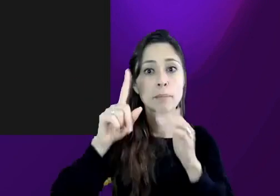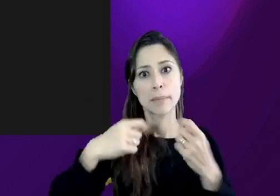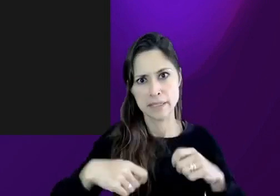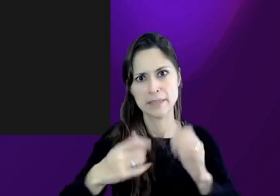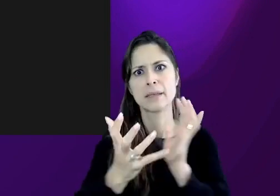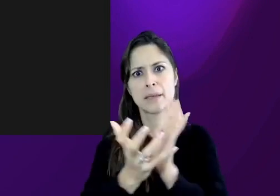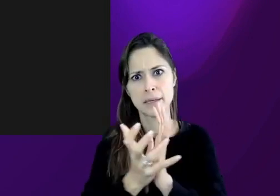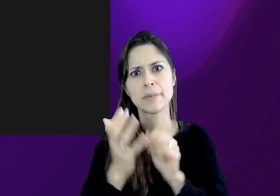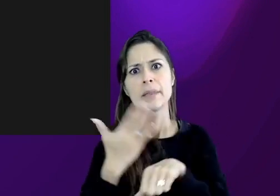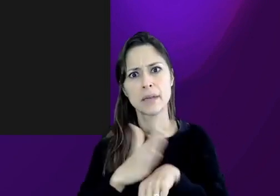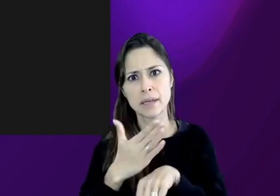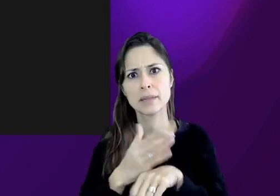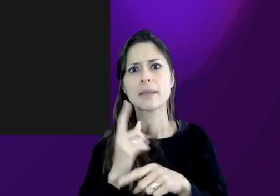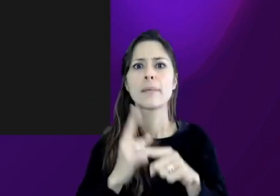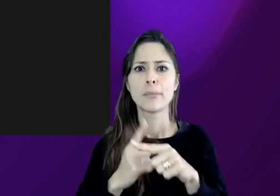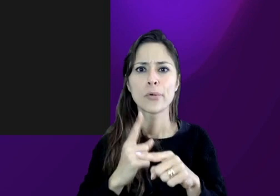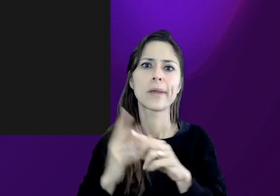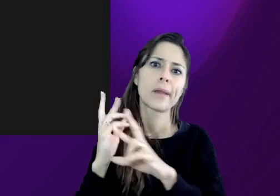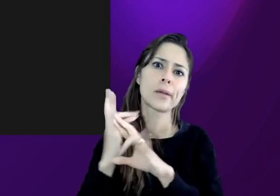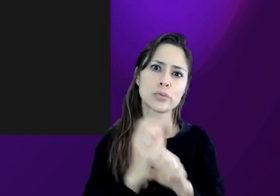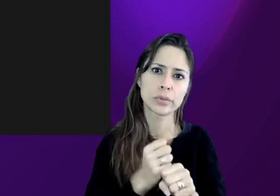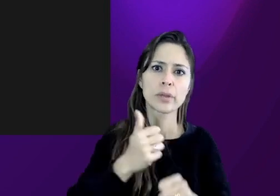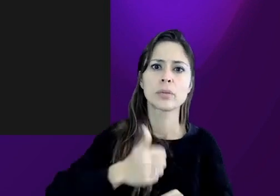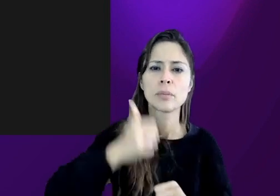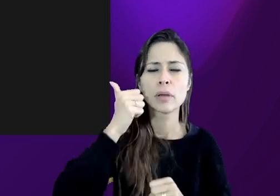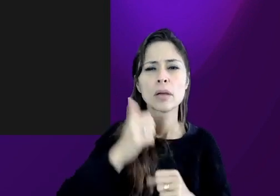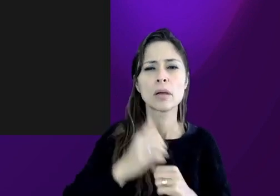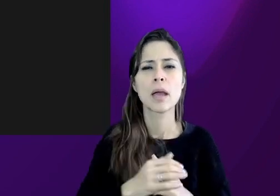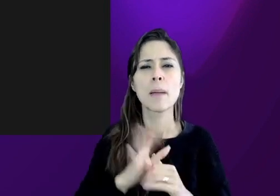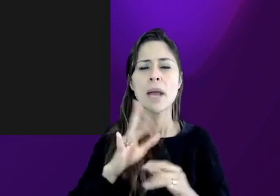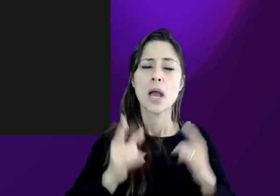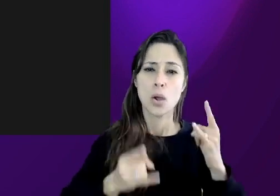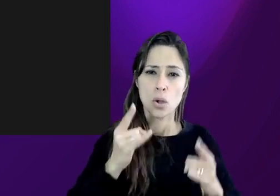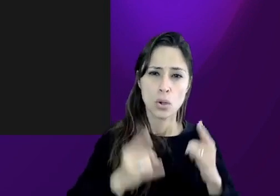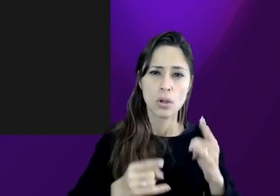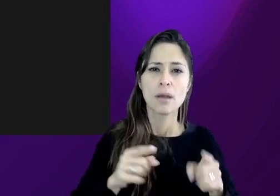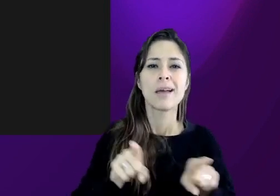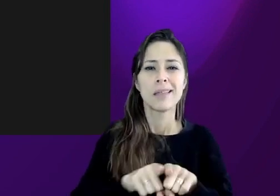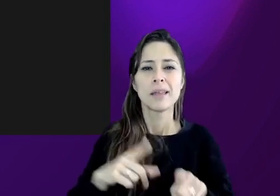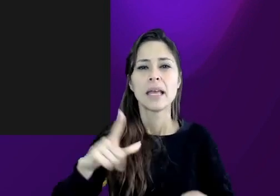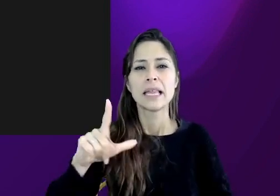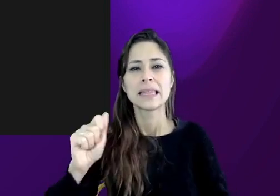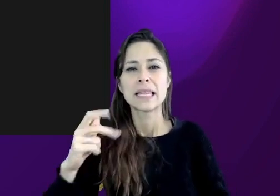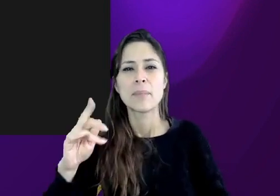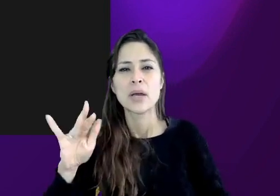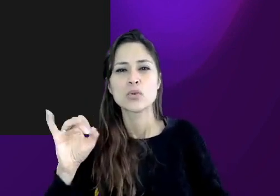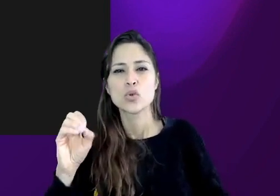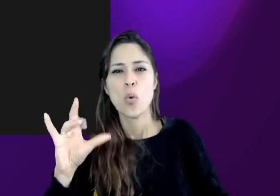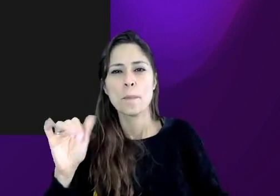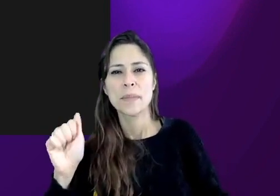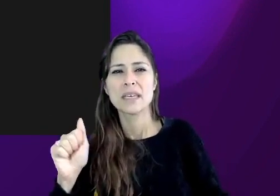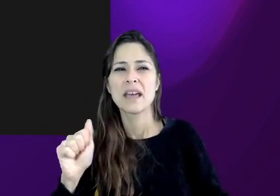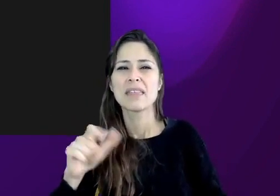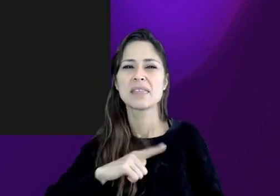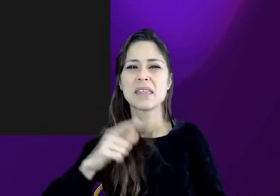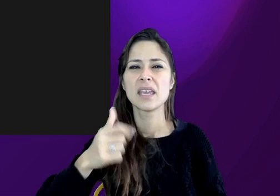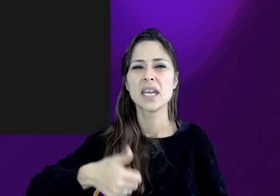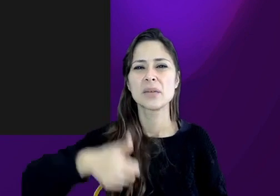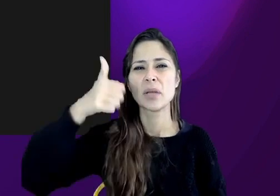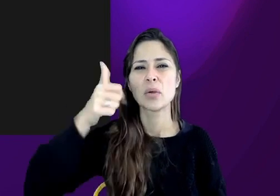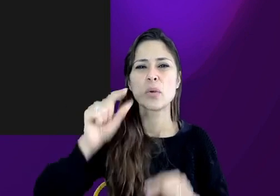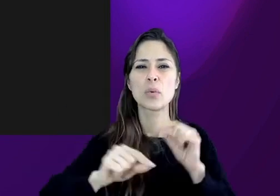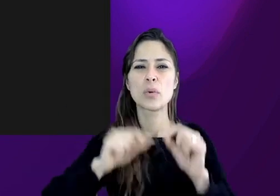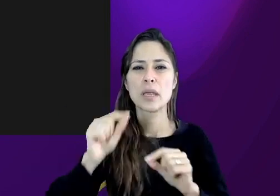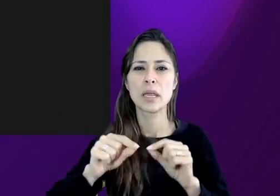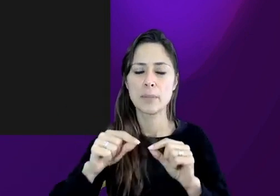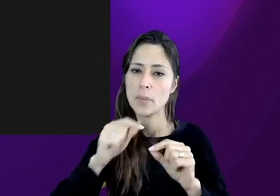resultado melhor. Em relação ao robô e mesmo a laparoscopia, a gente tem preferido nas grandes massas,